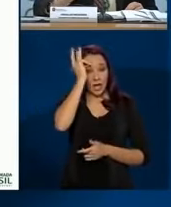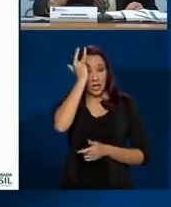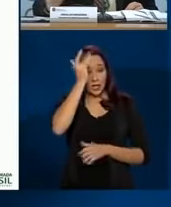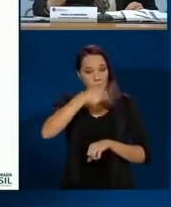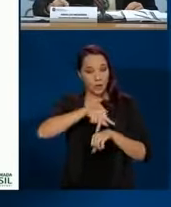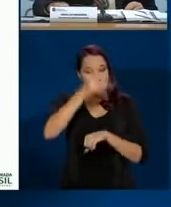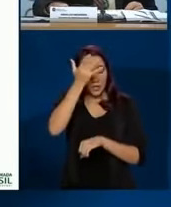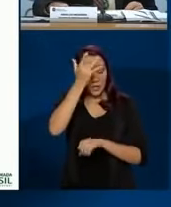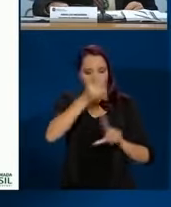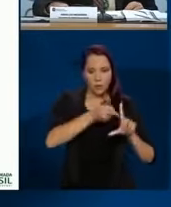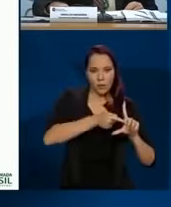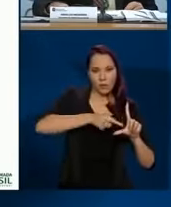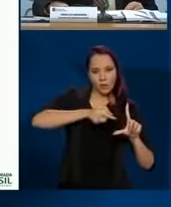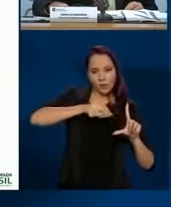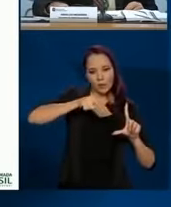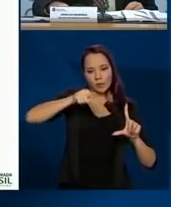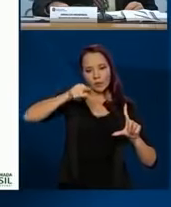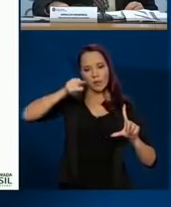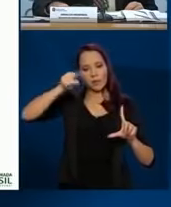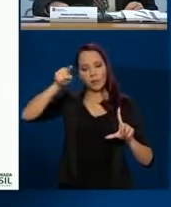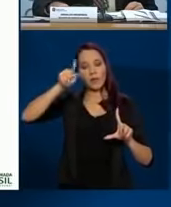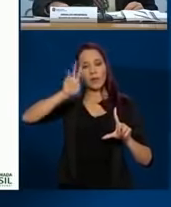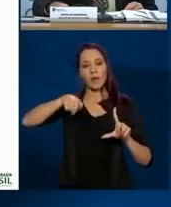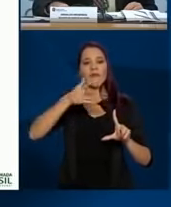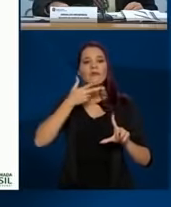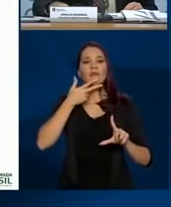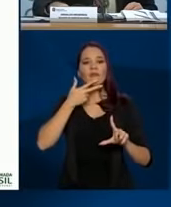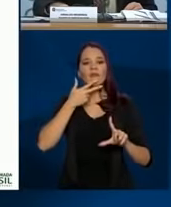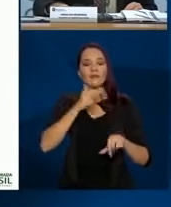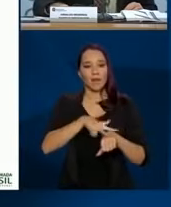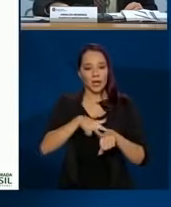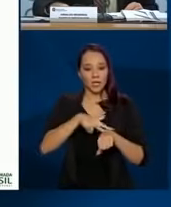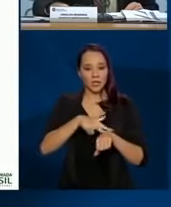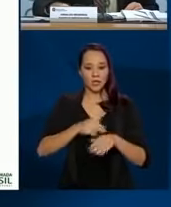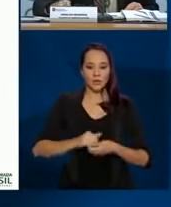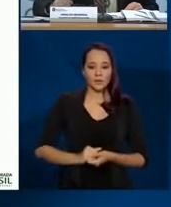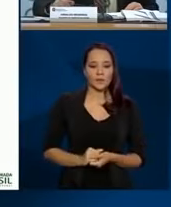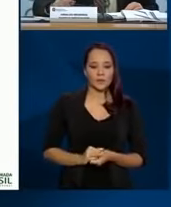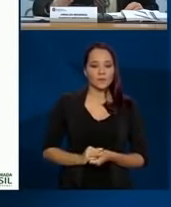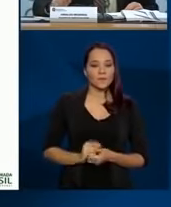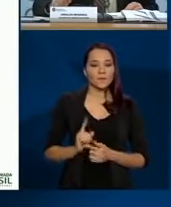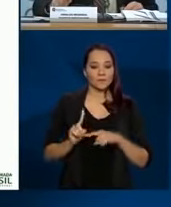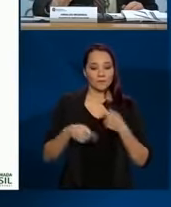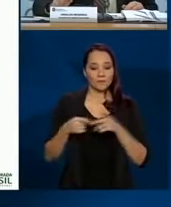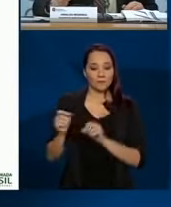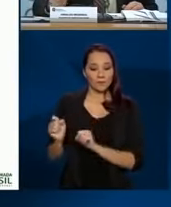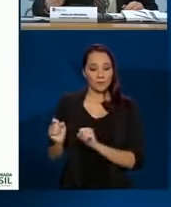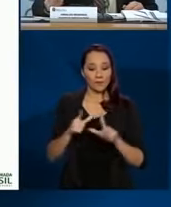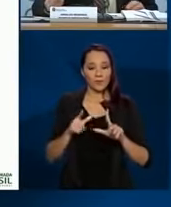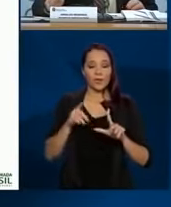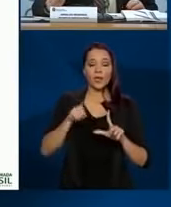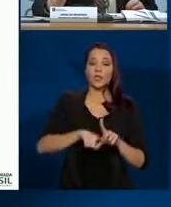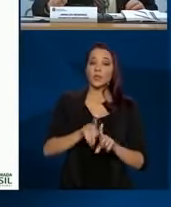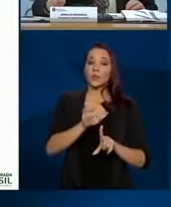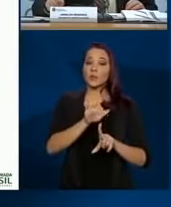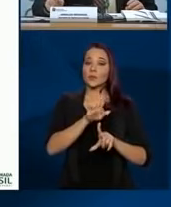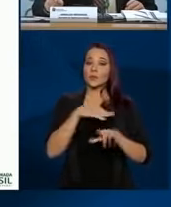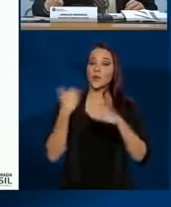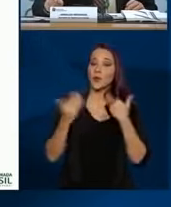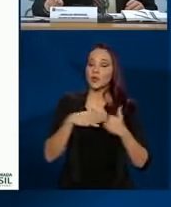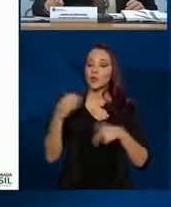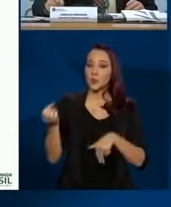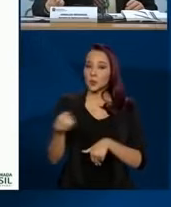a curva que está em verde. Próximo. Essa é a evolução de óbitos novos por